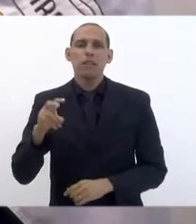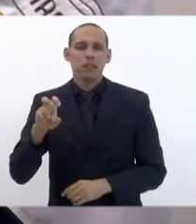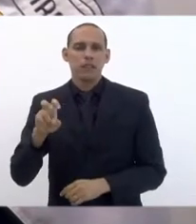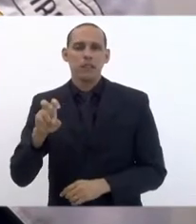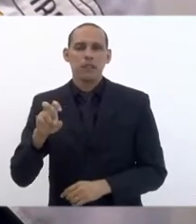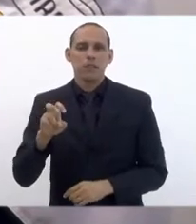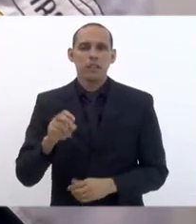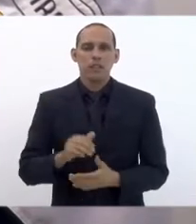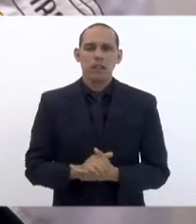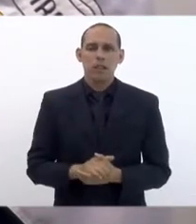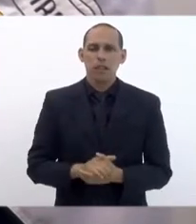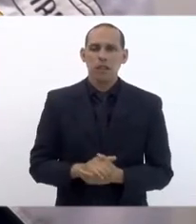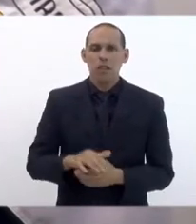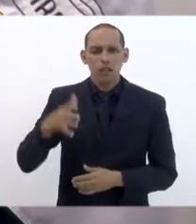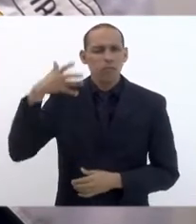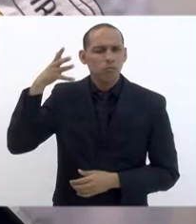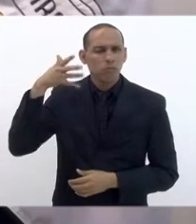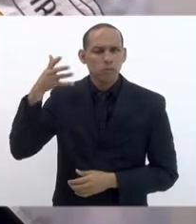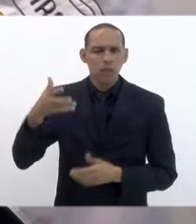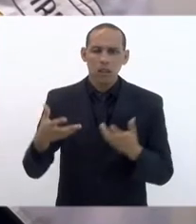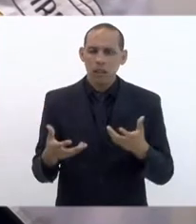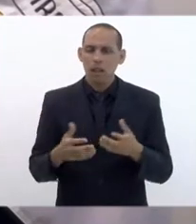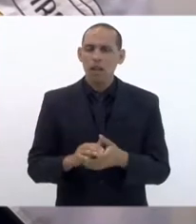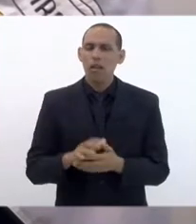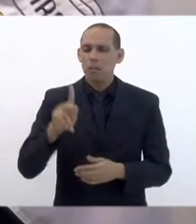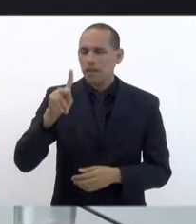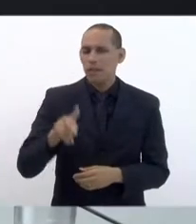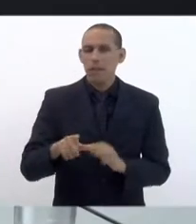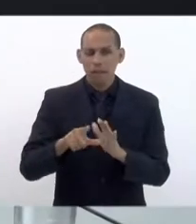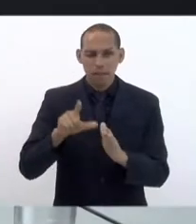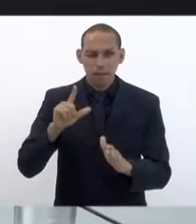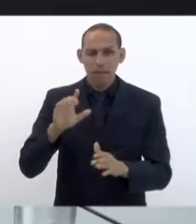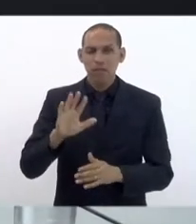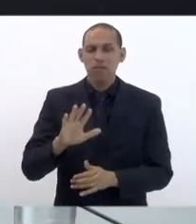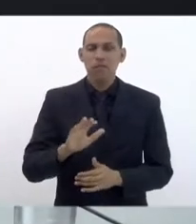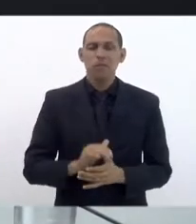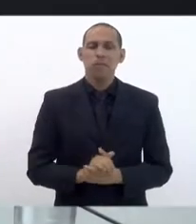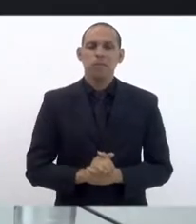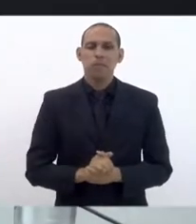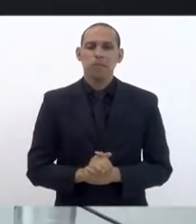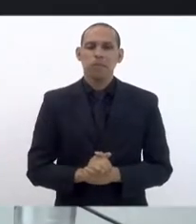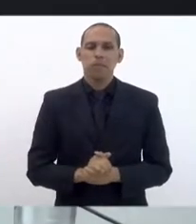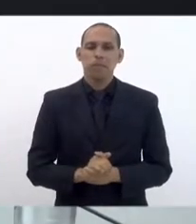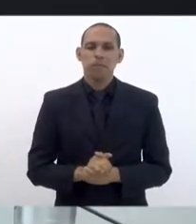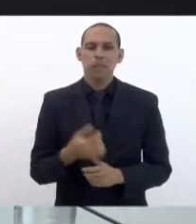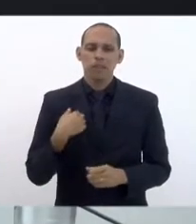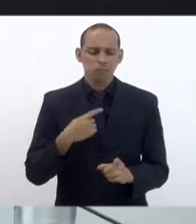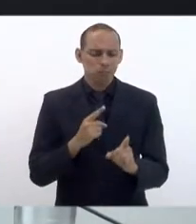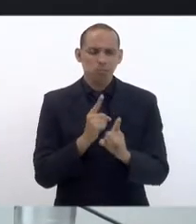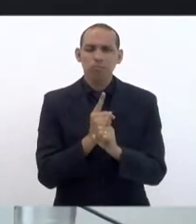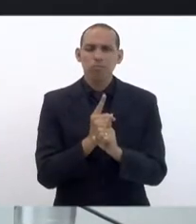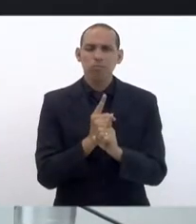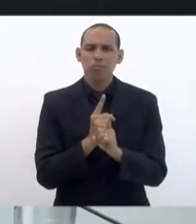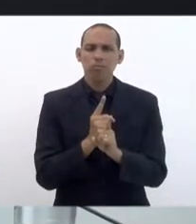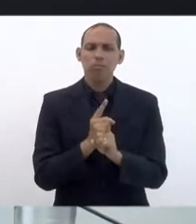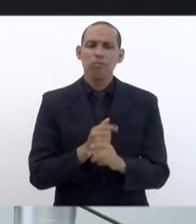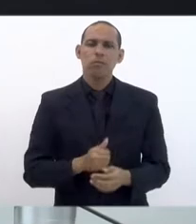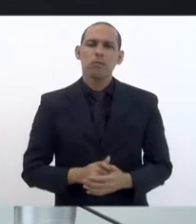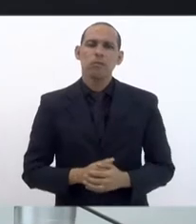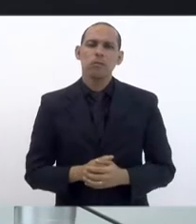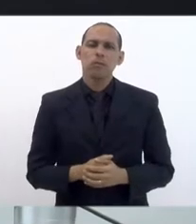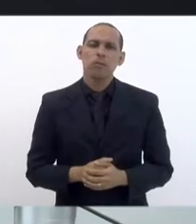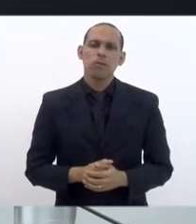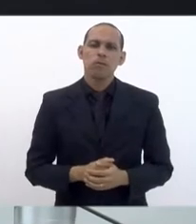Deputado. Quero discutir. Presidente, antes disso, é que eu encontrei aqui